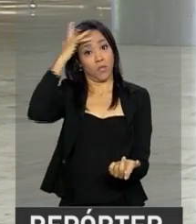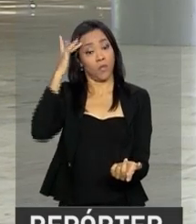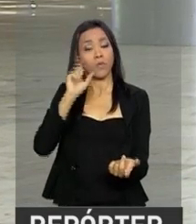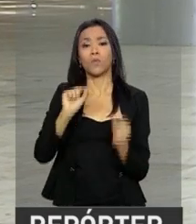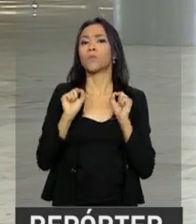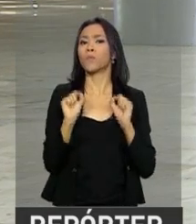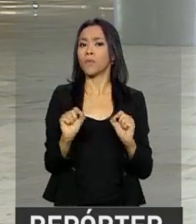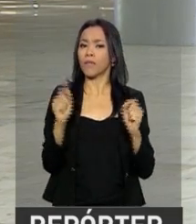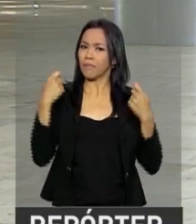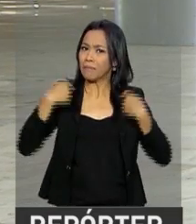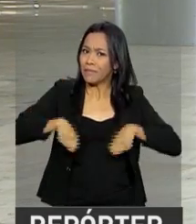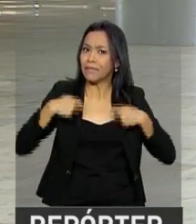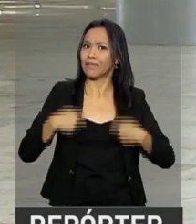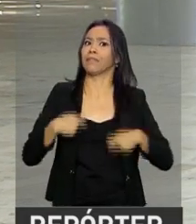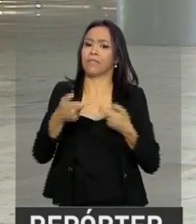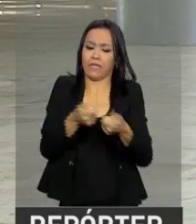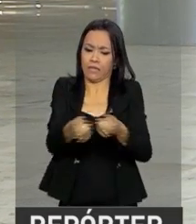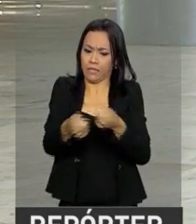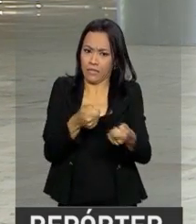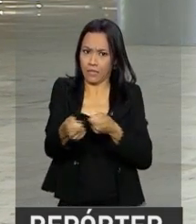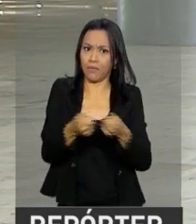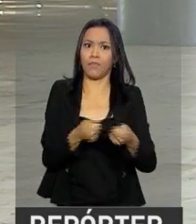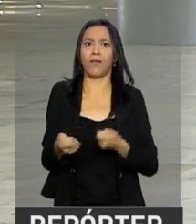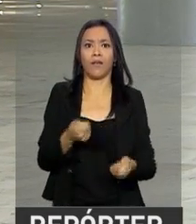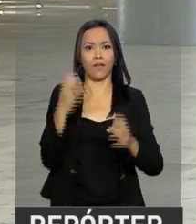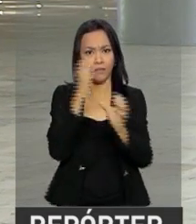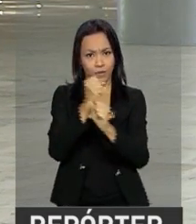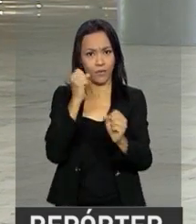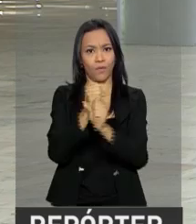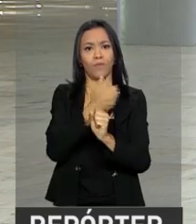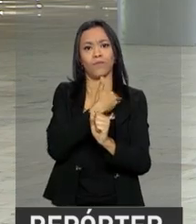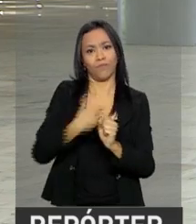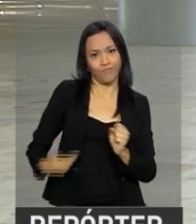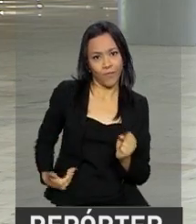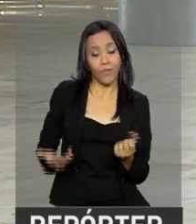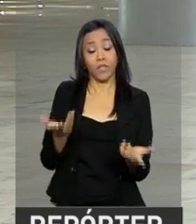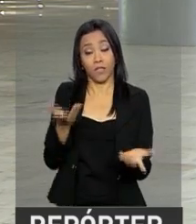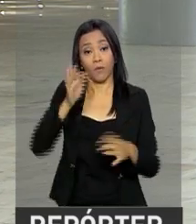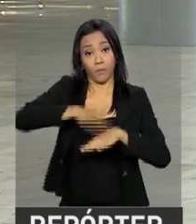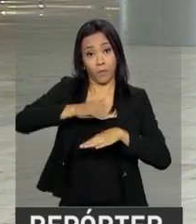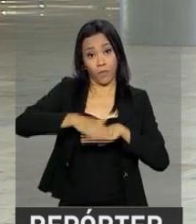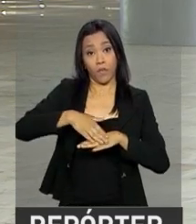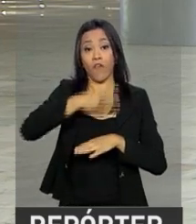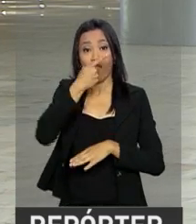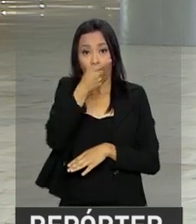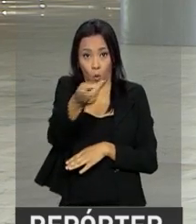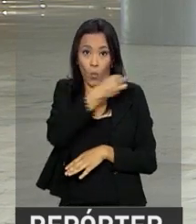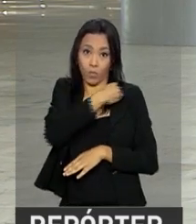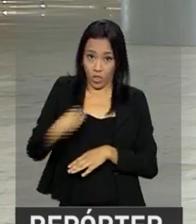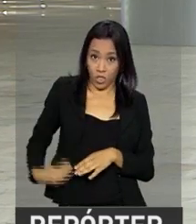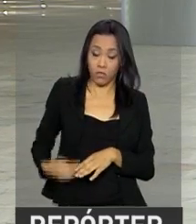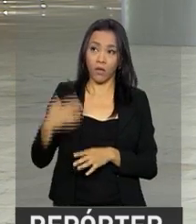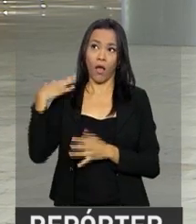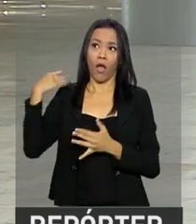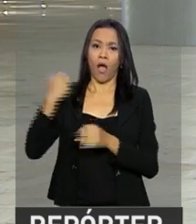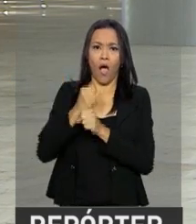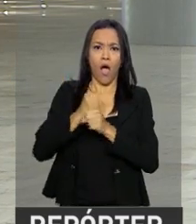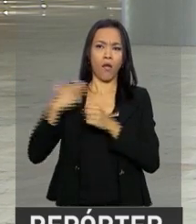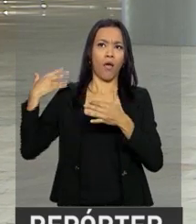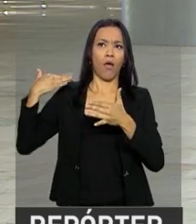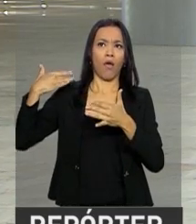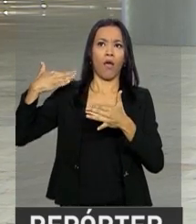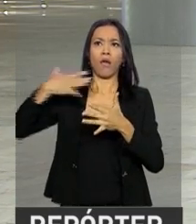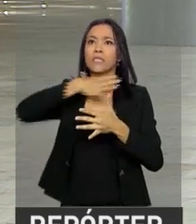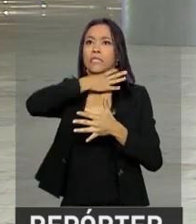de equilibrar as contas públicas segundo o ministro o governo vinha se endividando muito ao longo dos